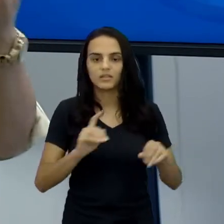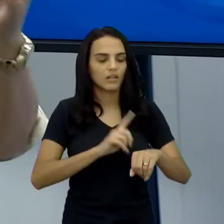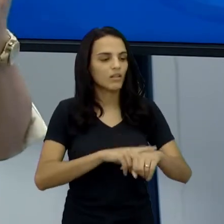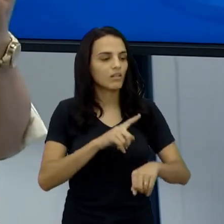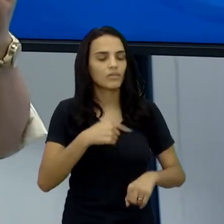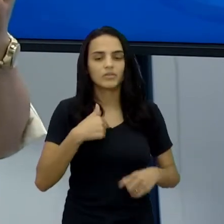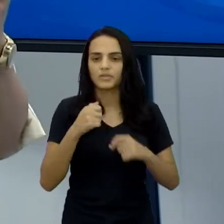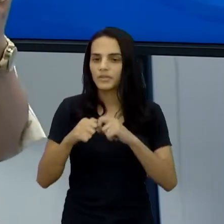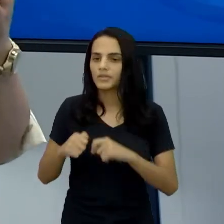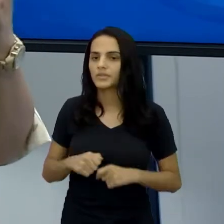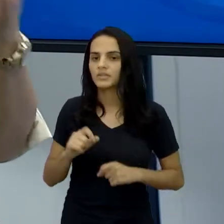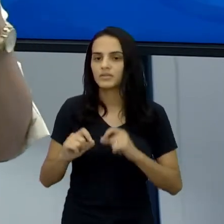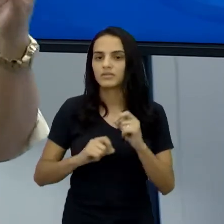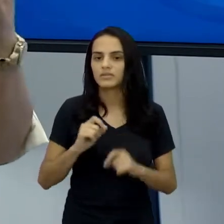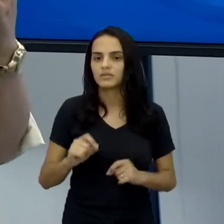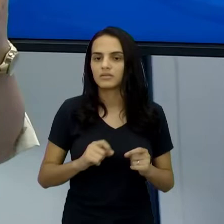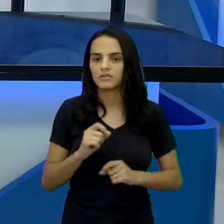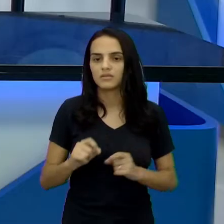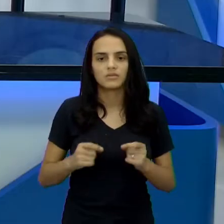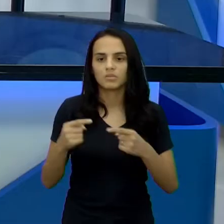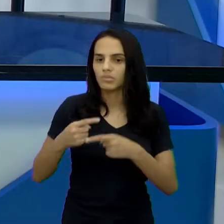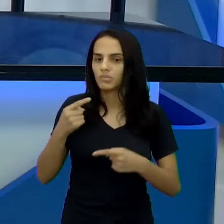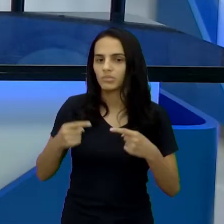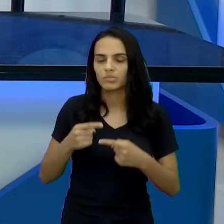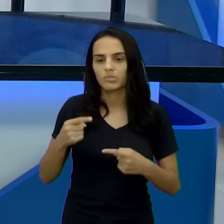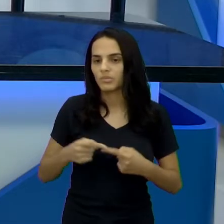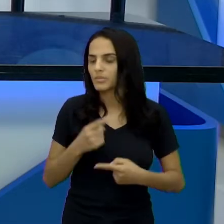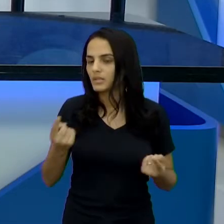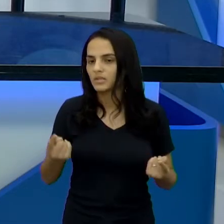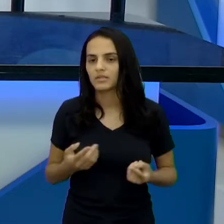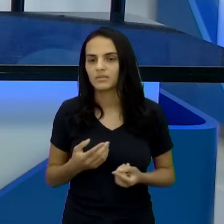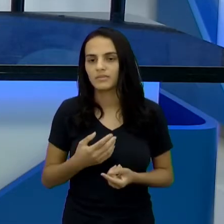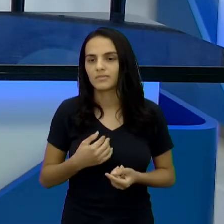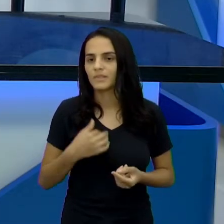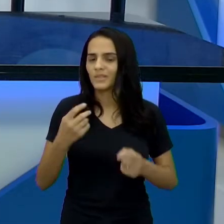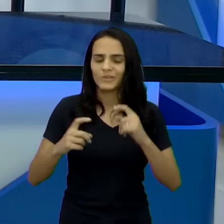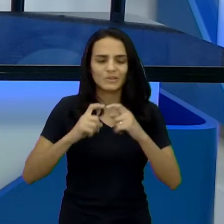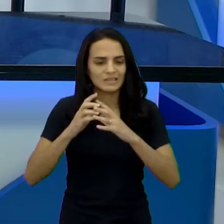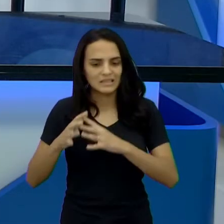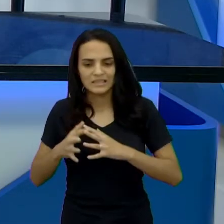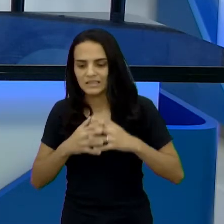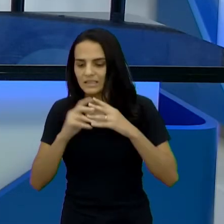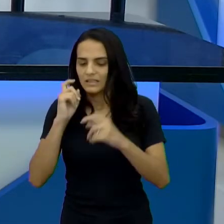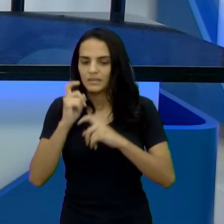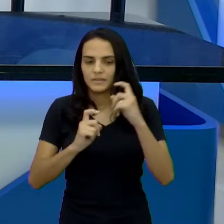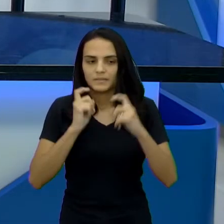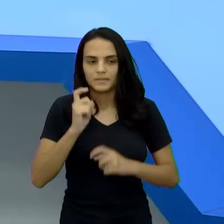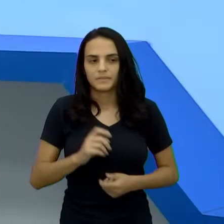fazer nessa... Uma coisa não bate com a outra. Não sei o que eu faço. E aí isso me dá um desespero.